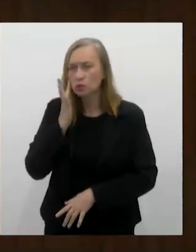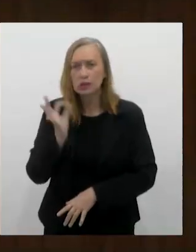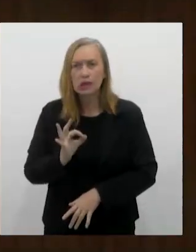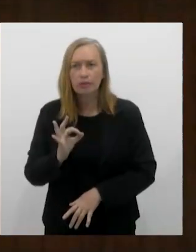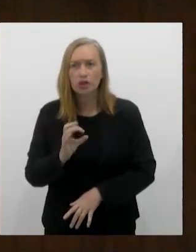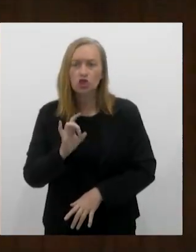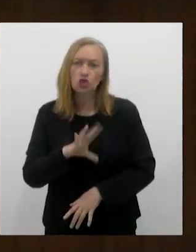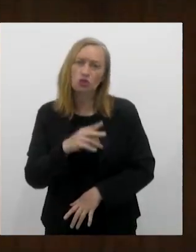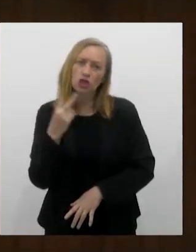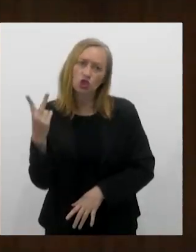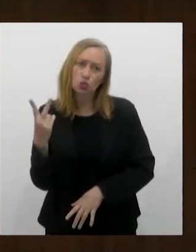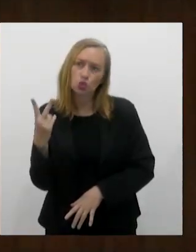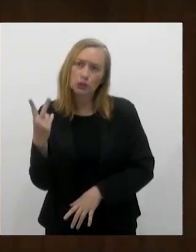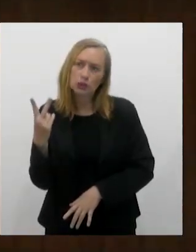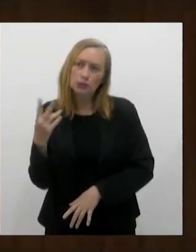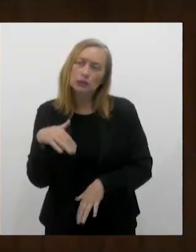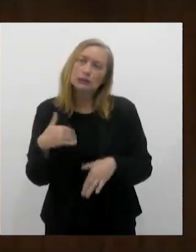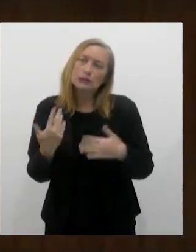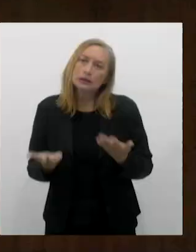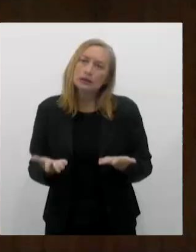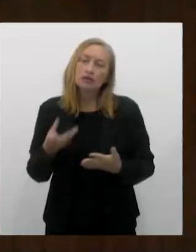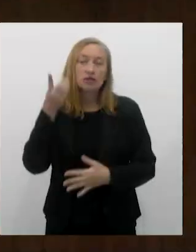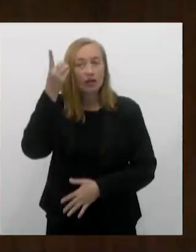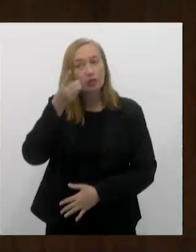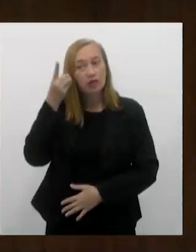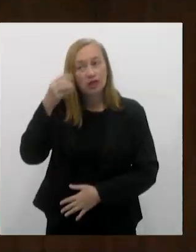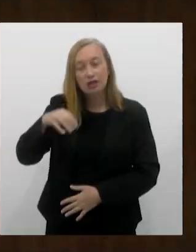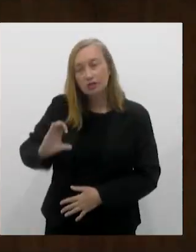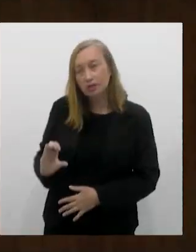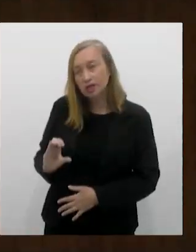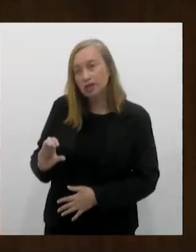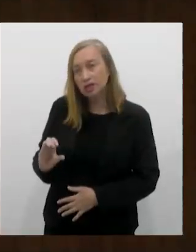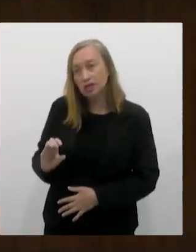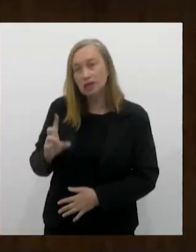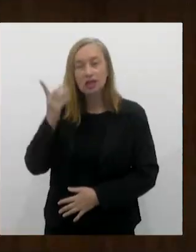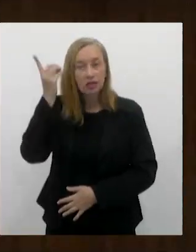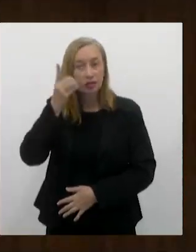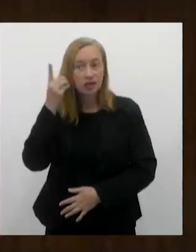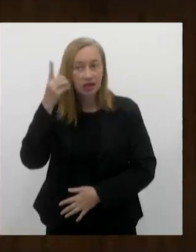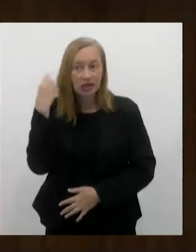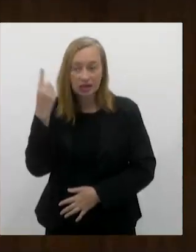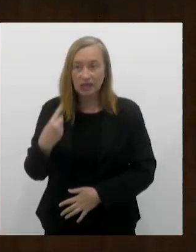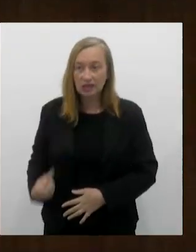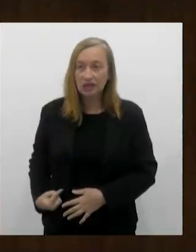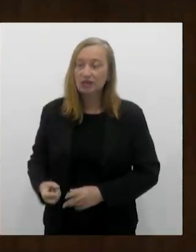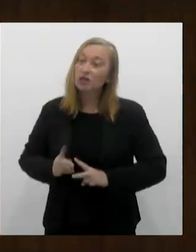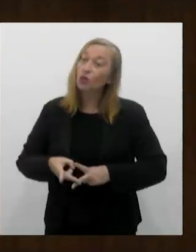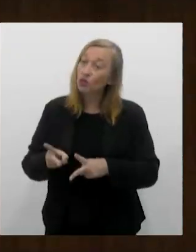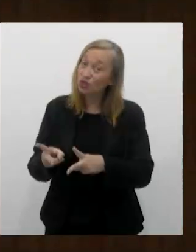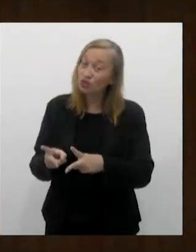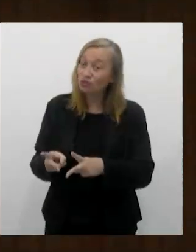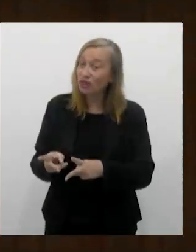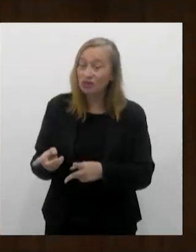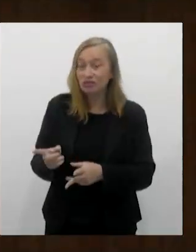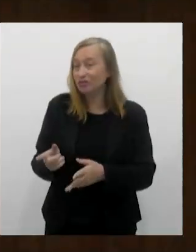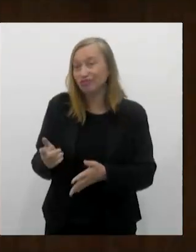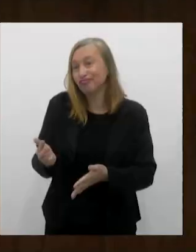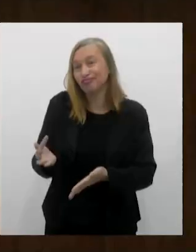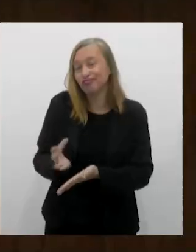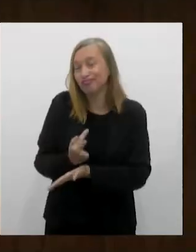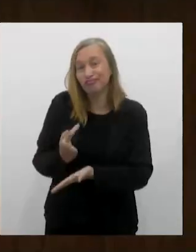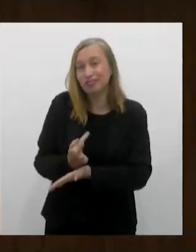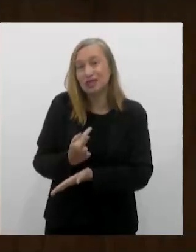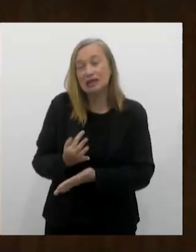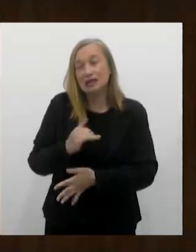sabia das duas. Então, deputado Carlos Mink e deputada Dani vai ter que manter as deles, senão não adianta.